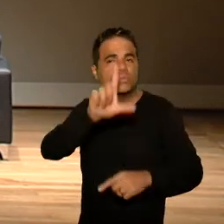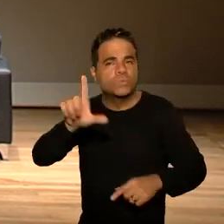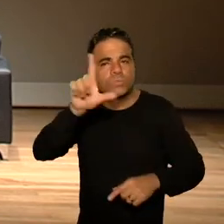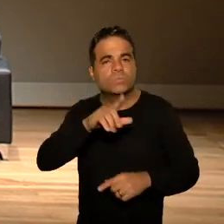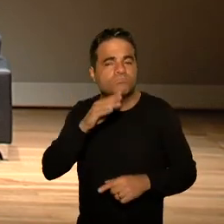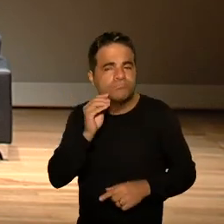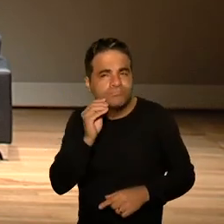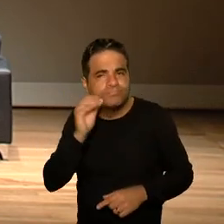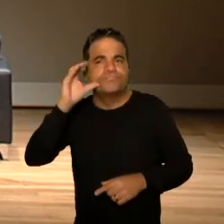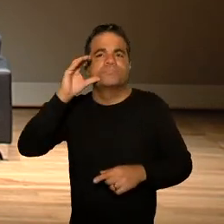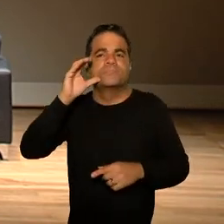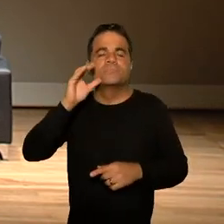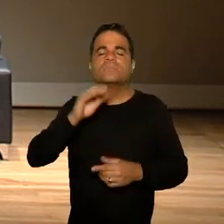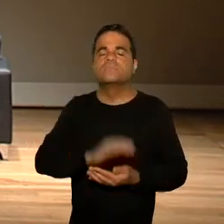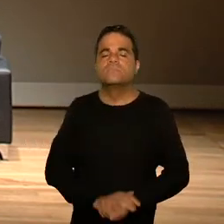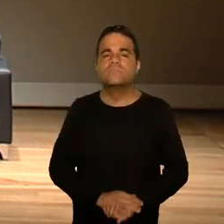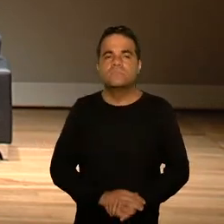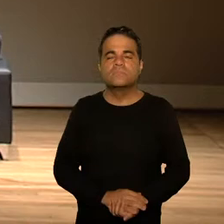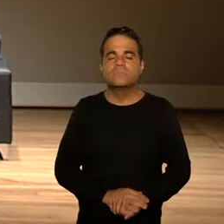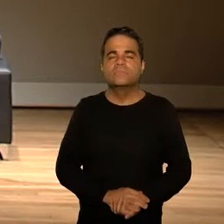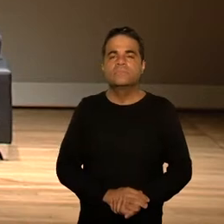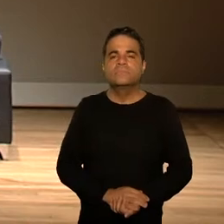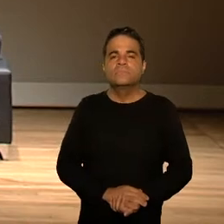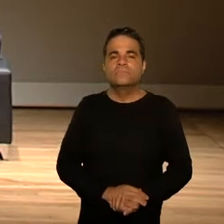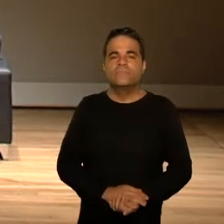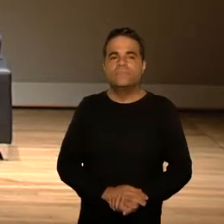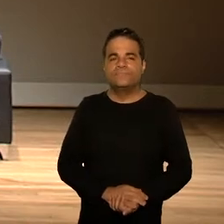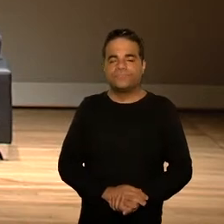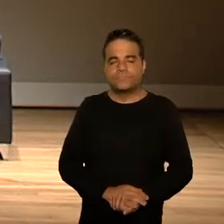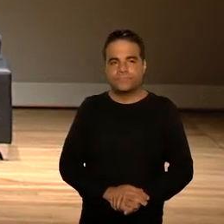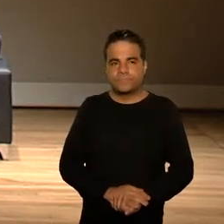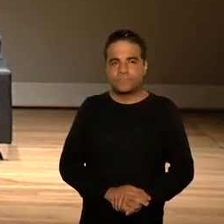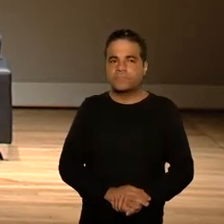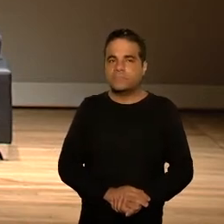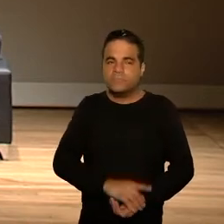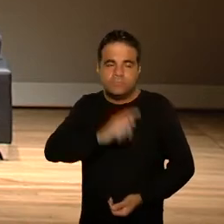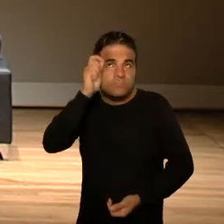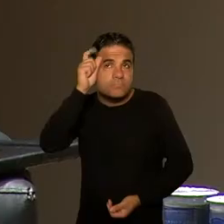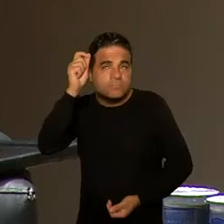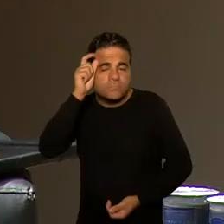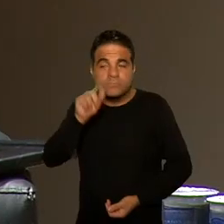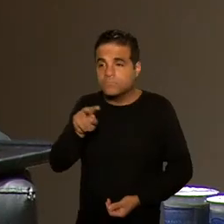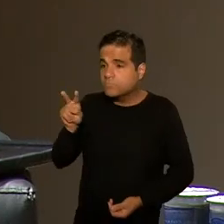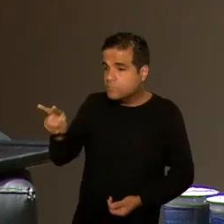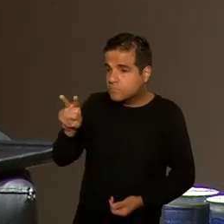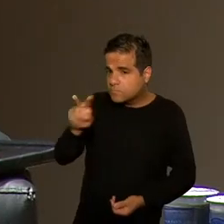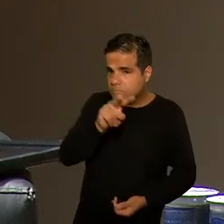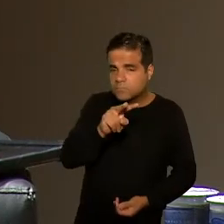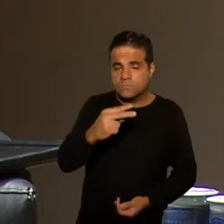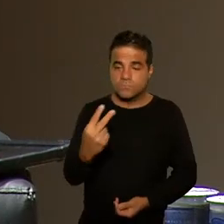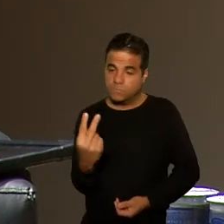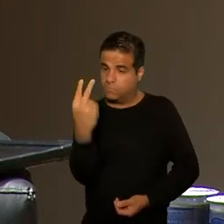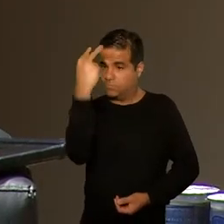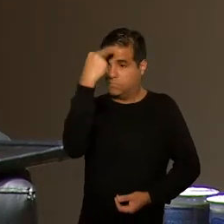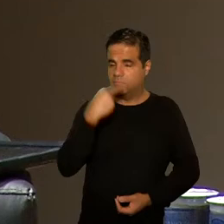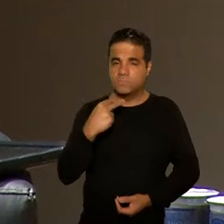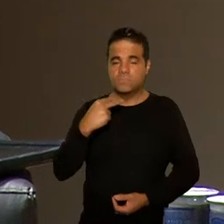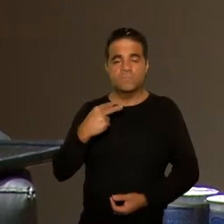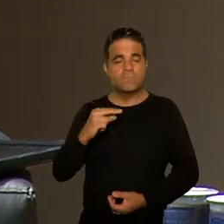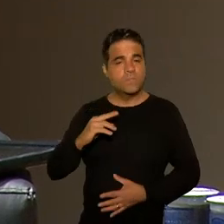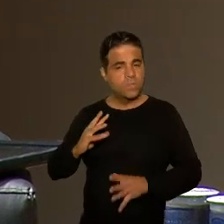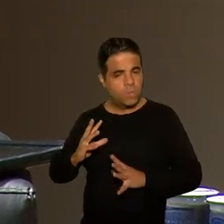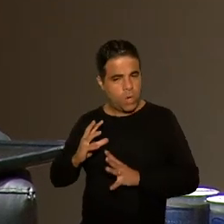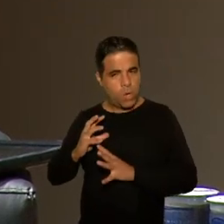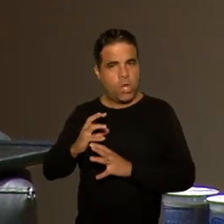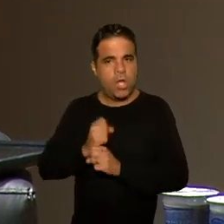ou conhecimento em si é o é a cultura que olha para o ser humano na sua totalidade